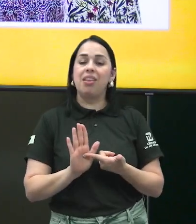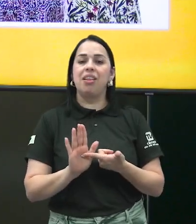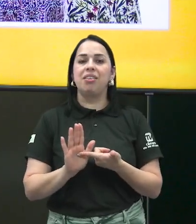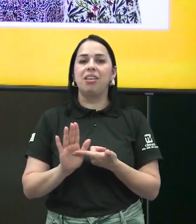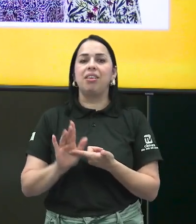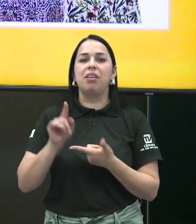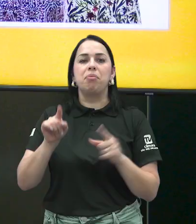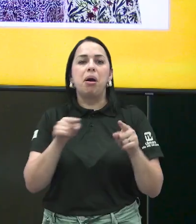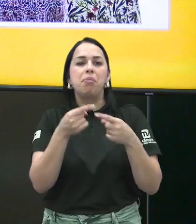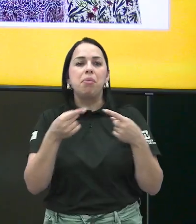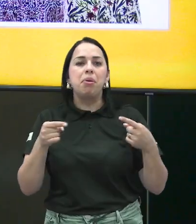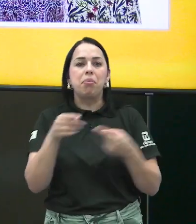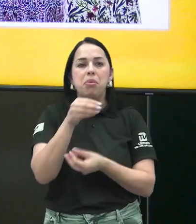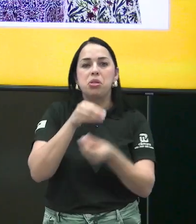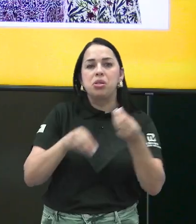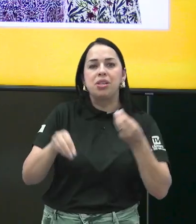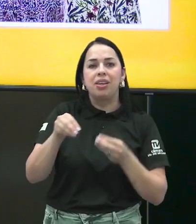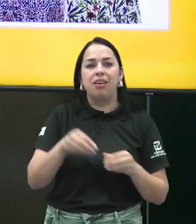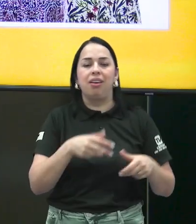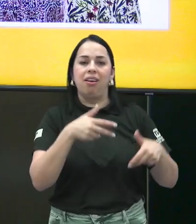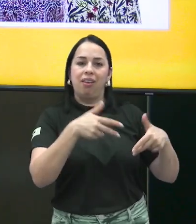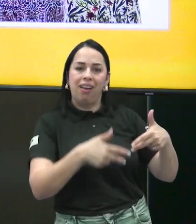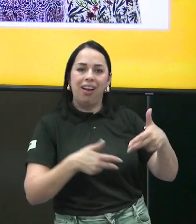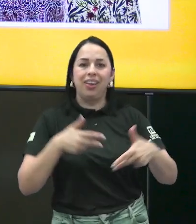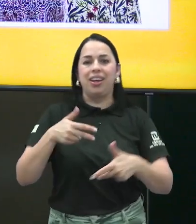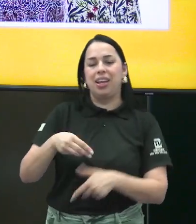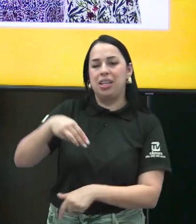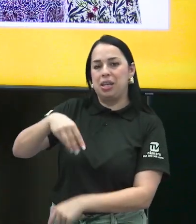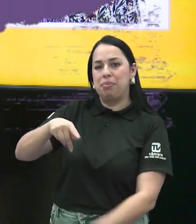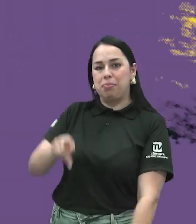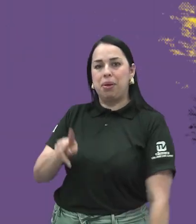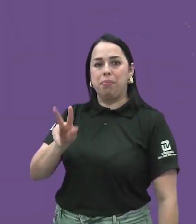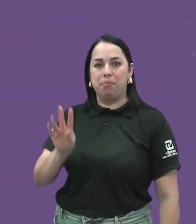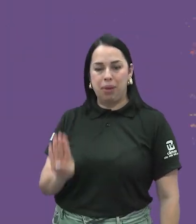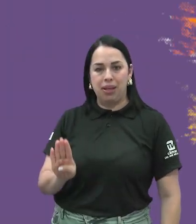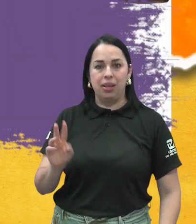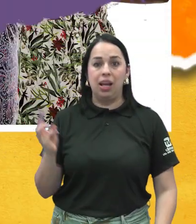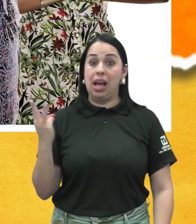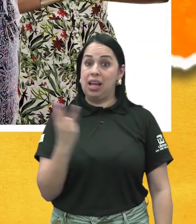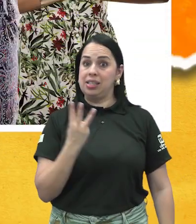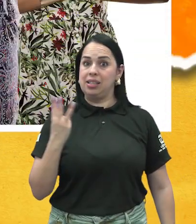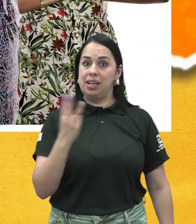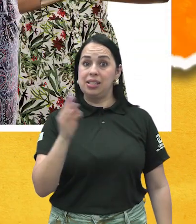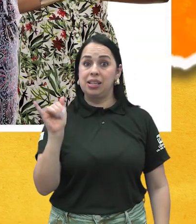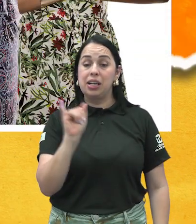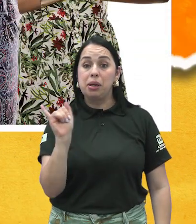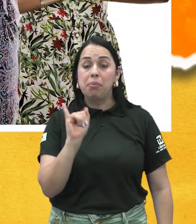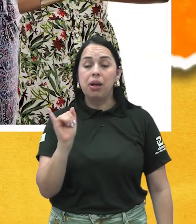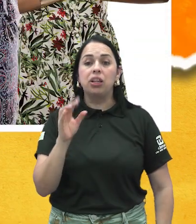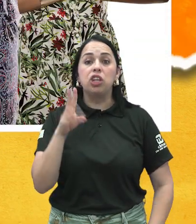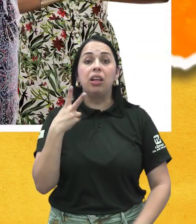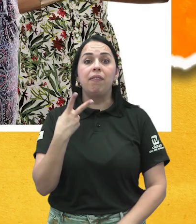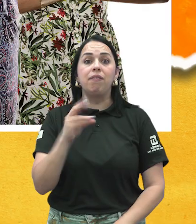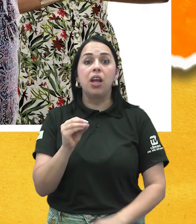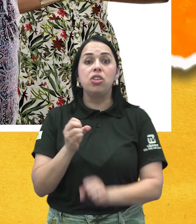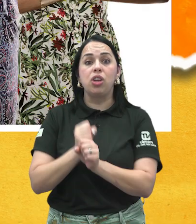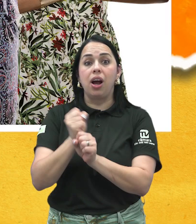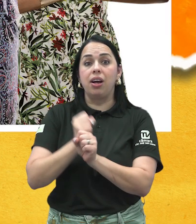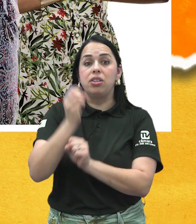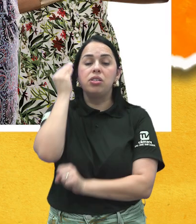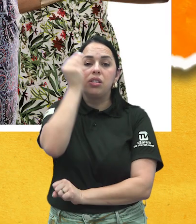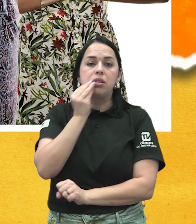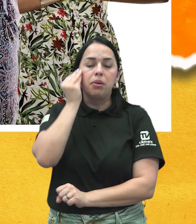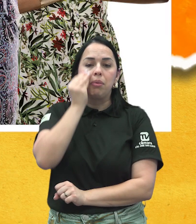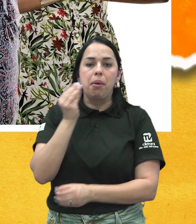tudo, apresentando uma sonoridade que mistura reggae e MPB. No repertório, as três irmãs, que já são mais de 20 anos de